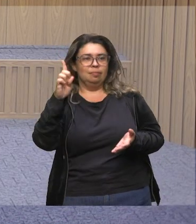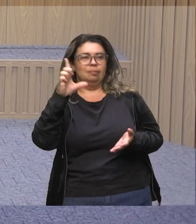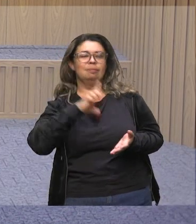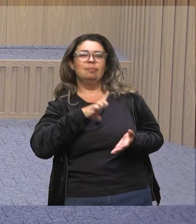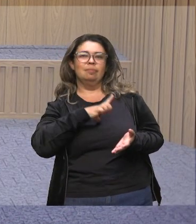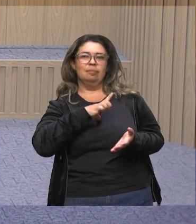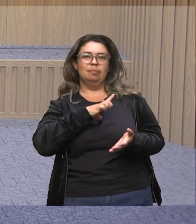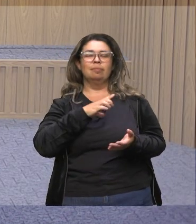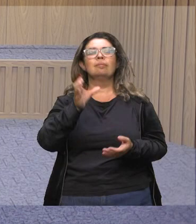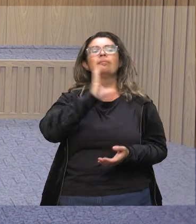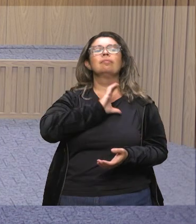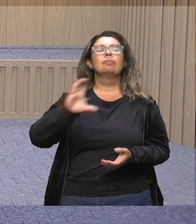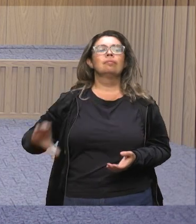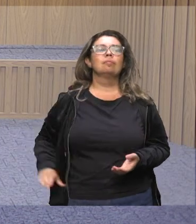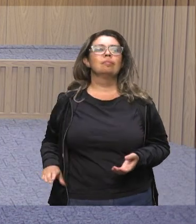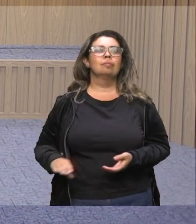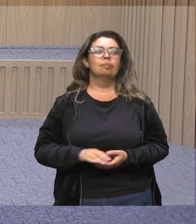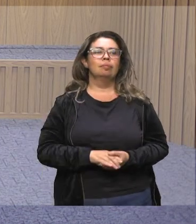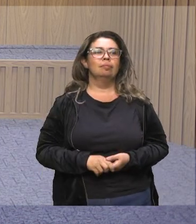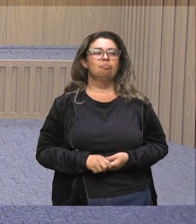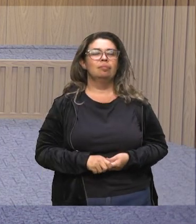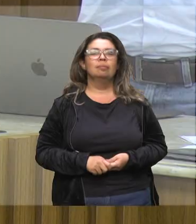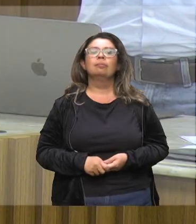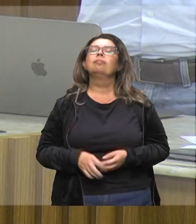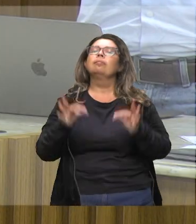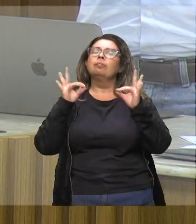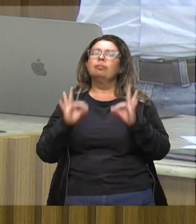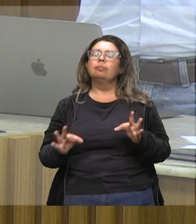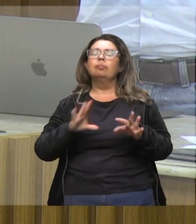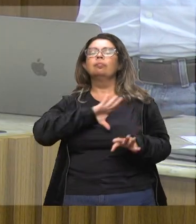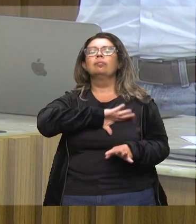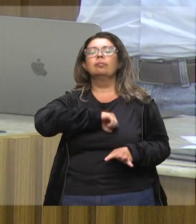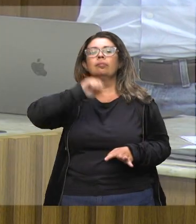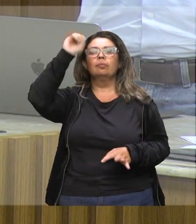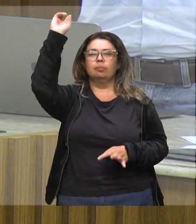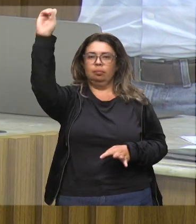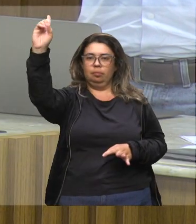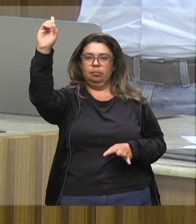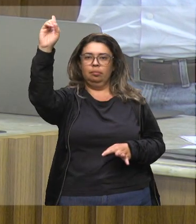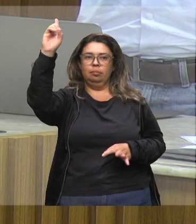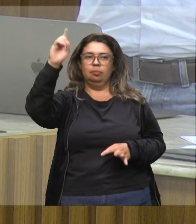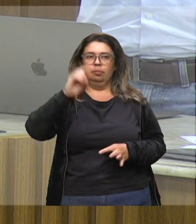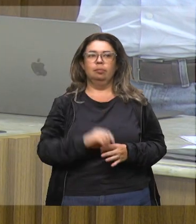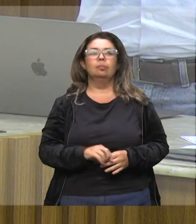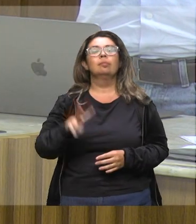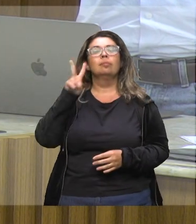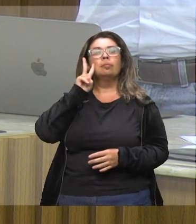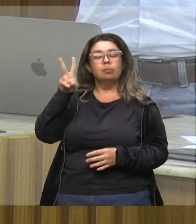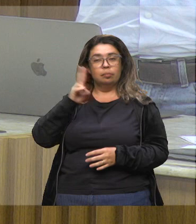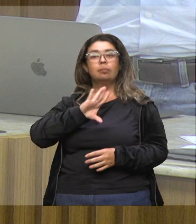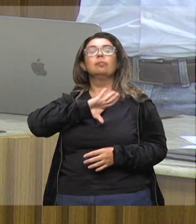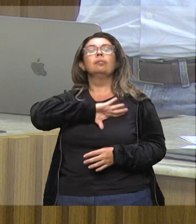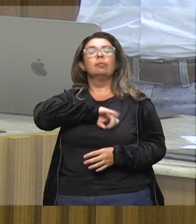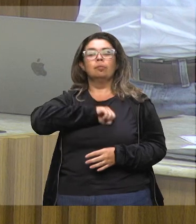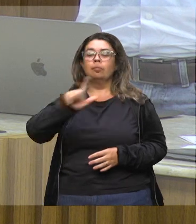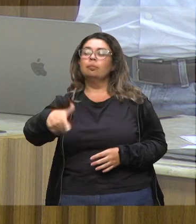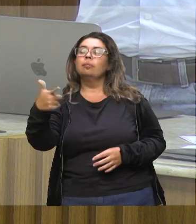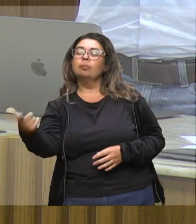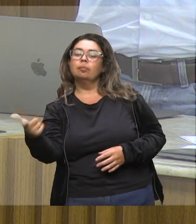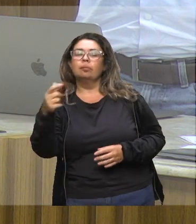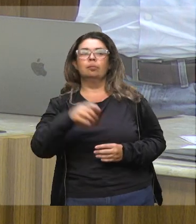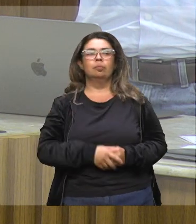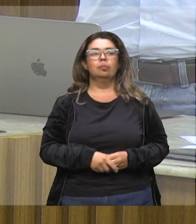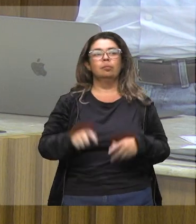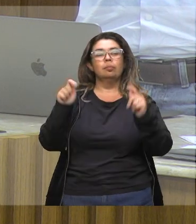da parte de Cristo é sem rodeios. Amar a Deus se vê na prática de amar ao próximo.